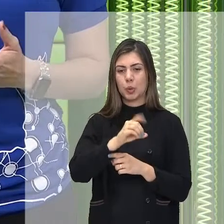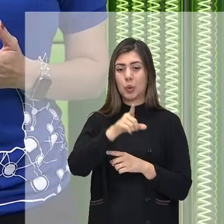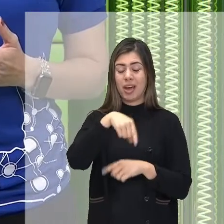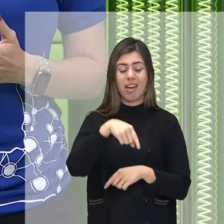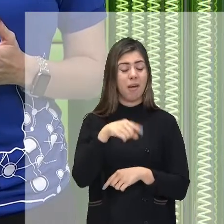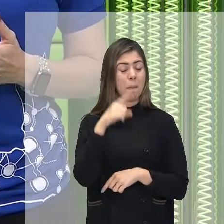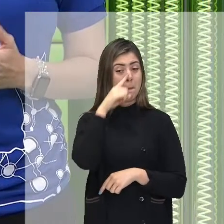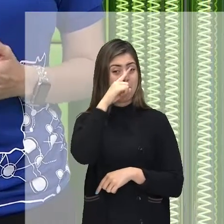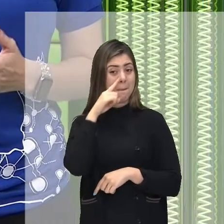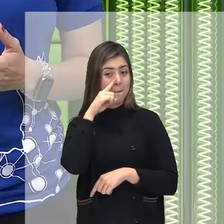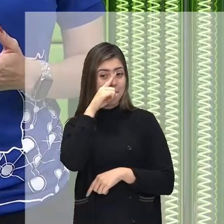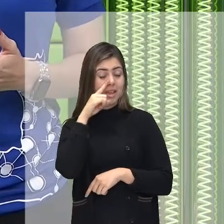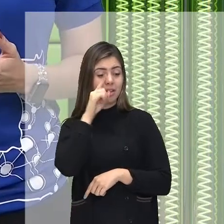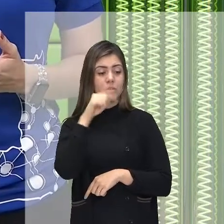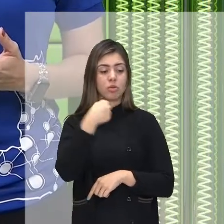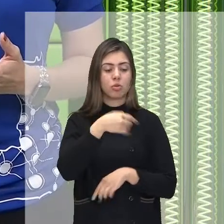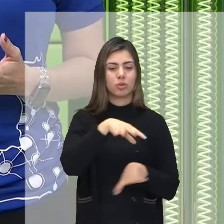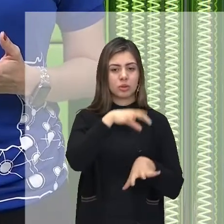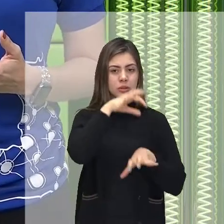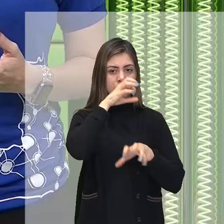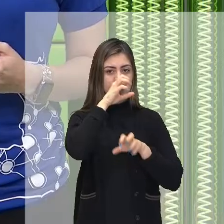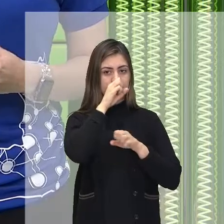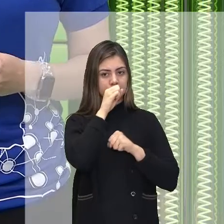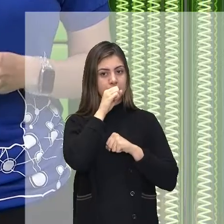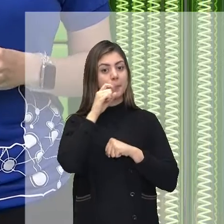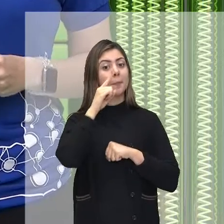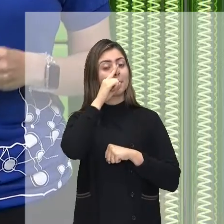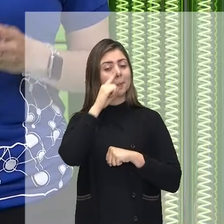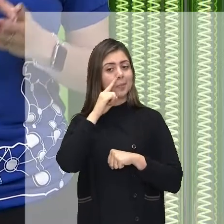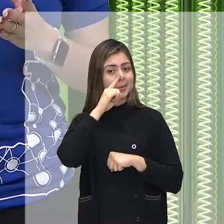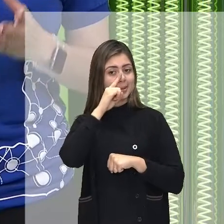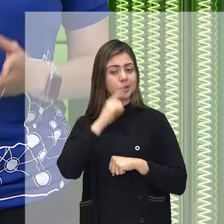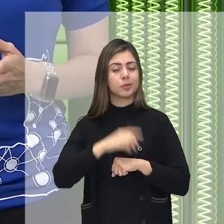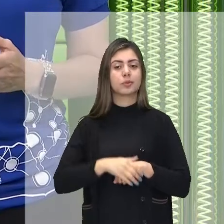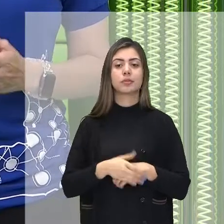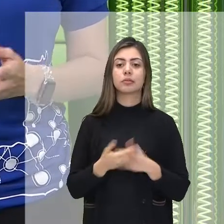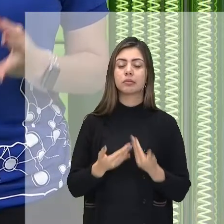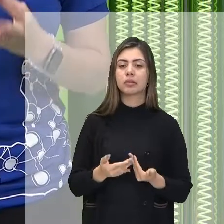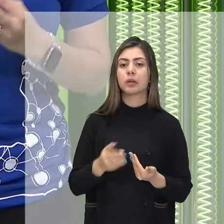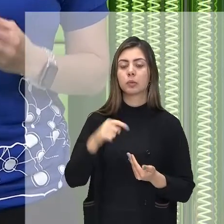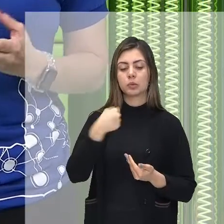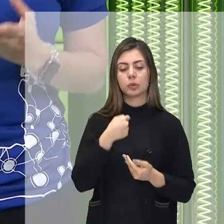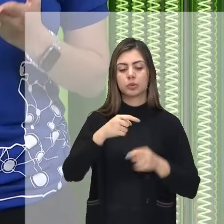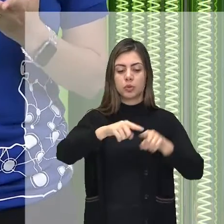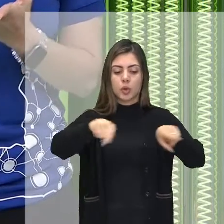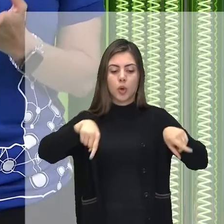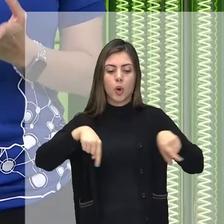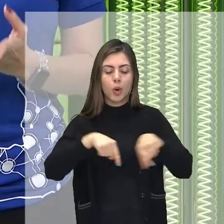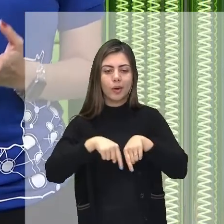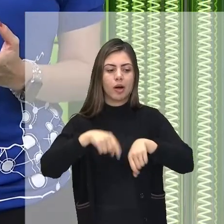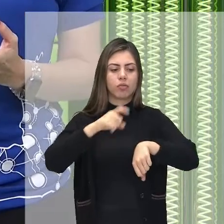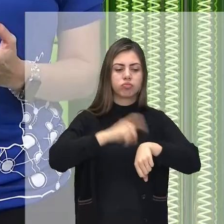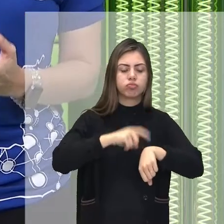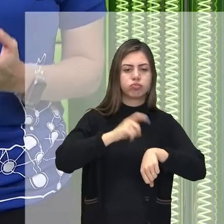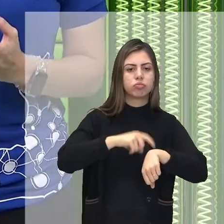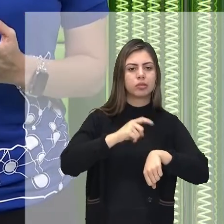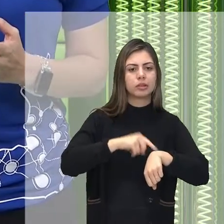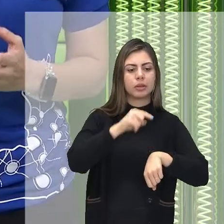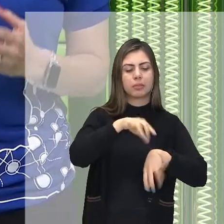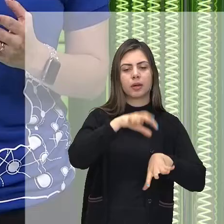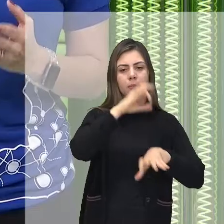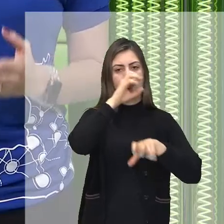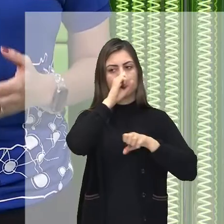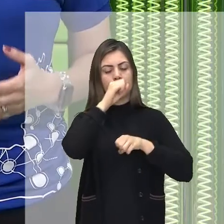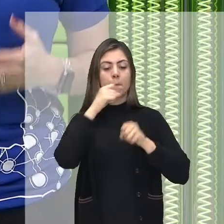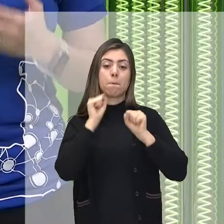inalação do monóxido de carbono dependem da concentração do gás no ambiente e do tempo à exposição a ele,